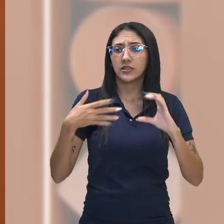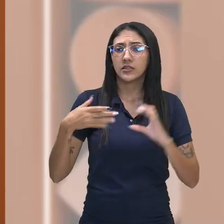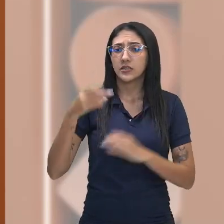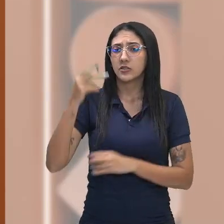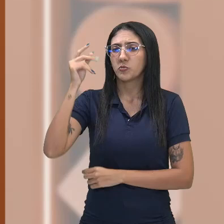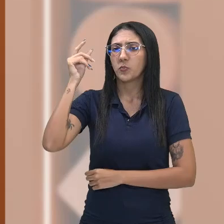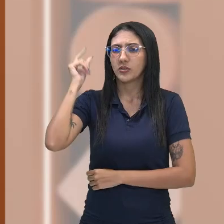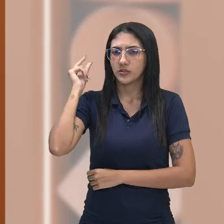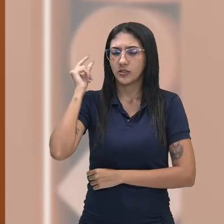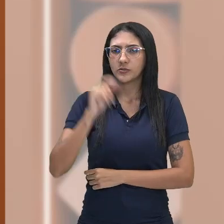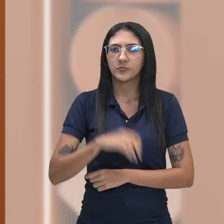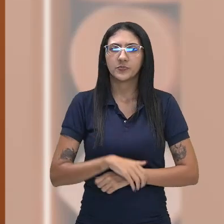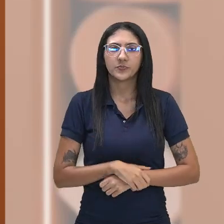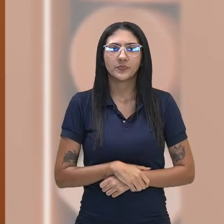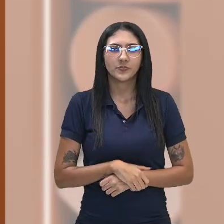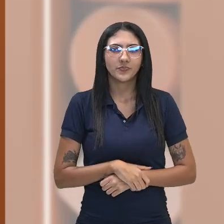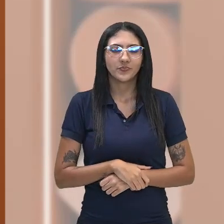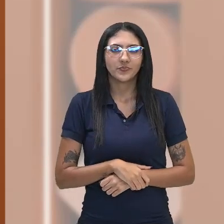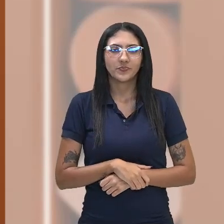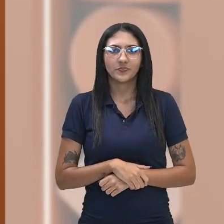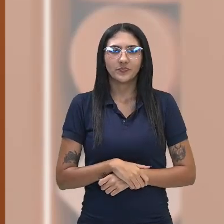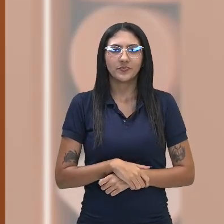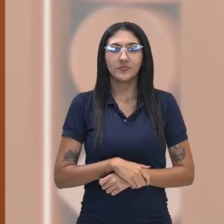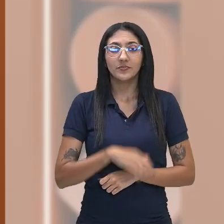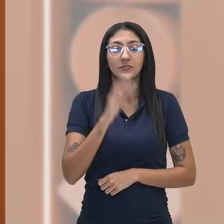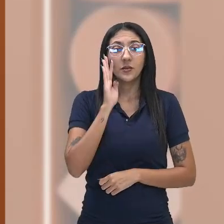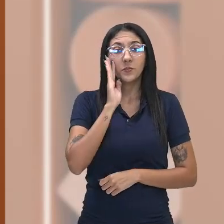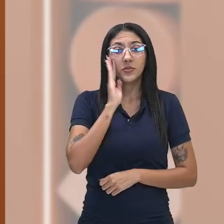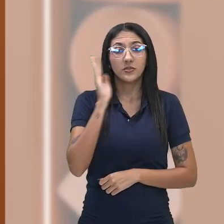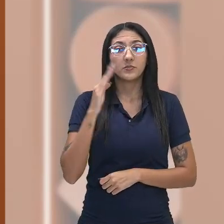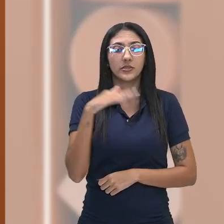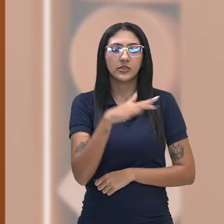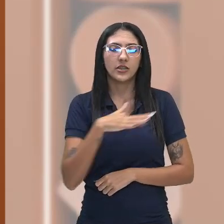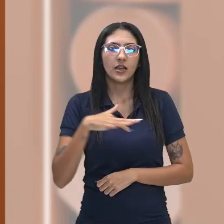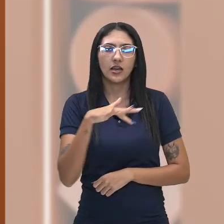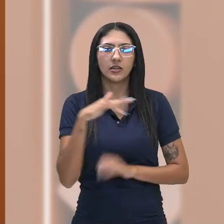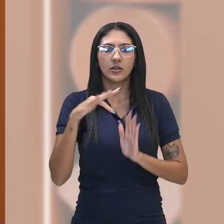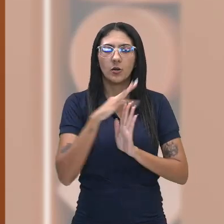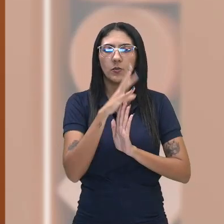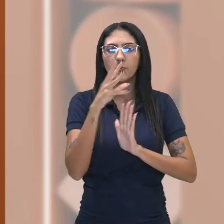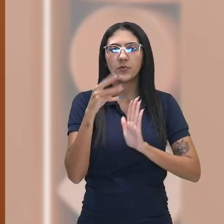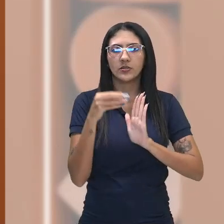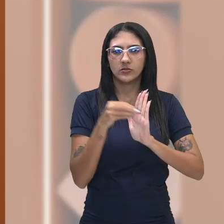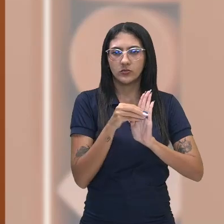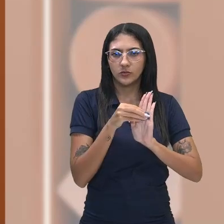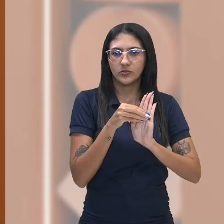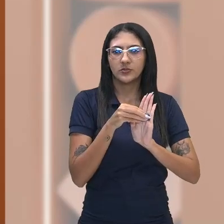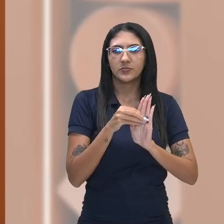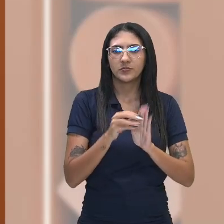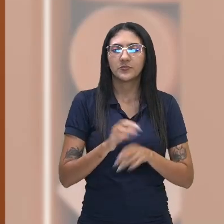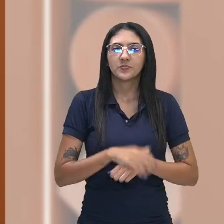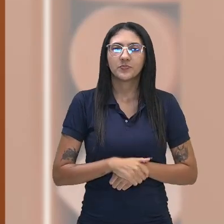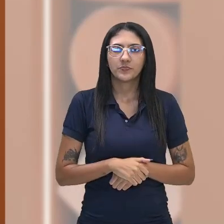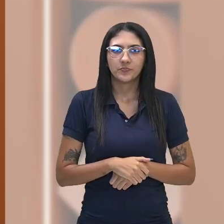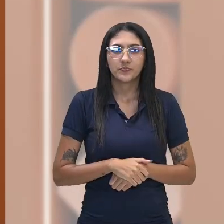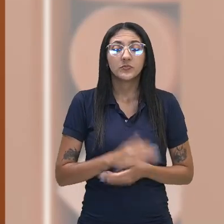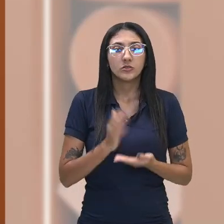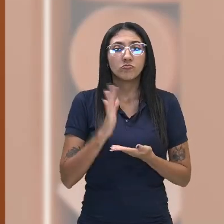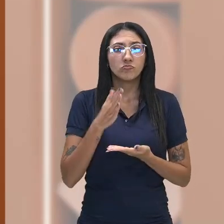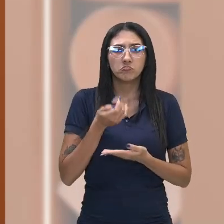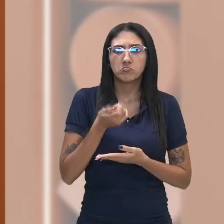passado. Especificamente na região amazônica, né, há pouco